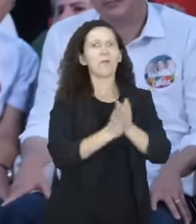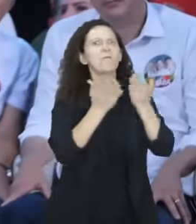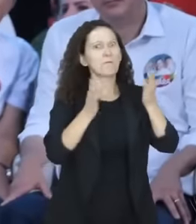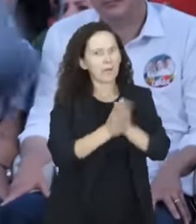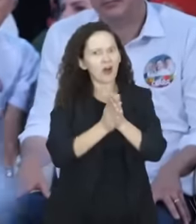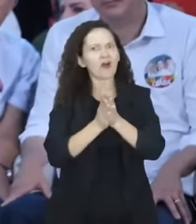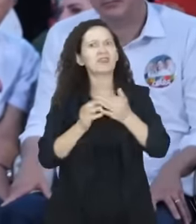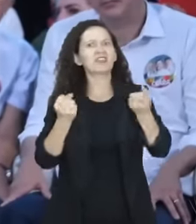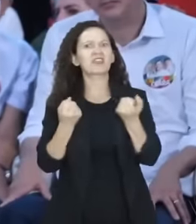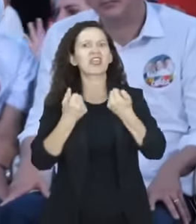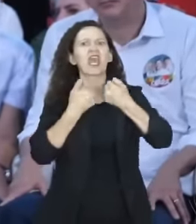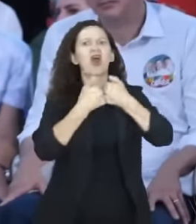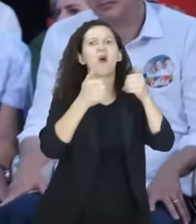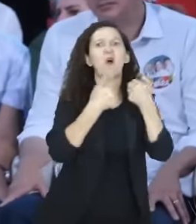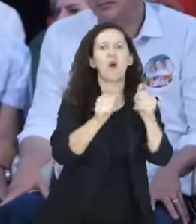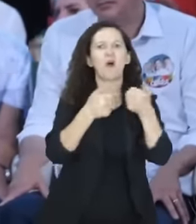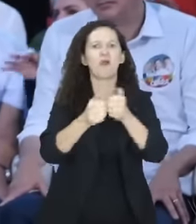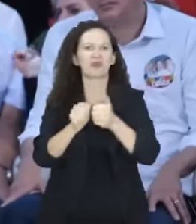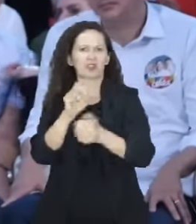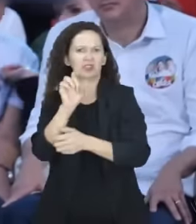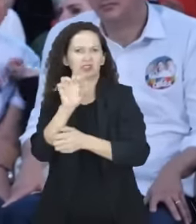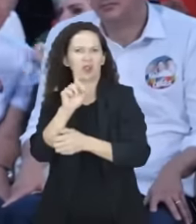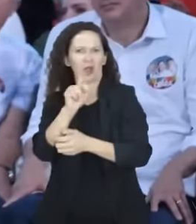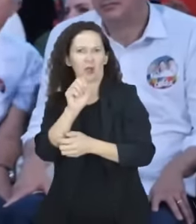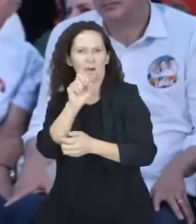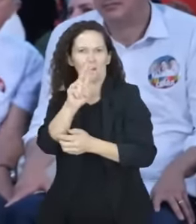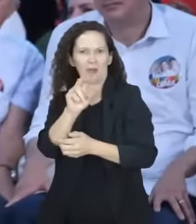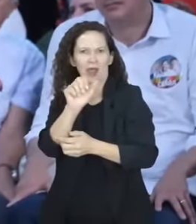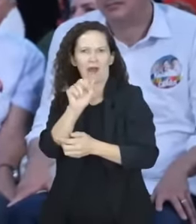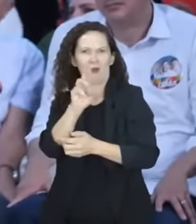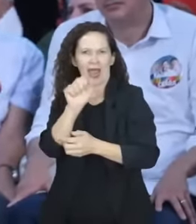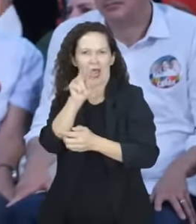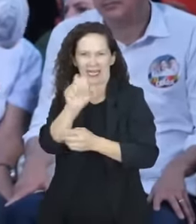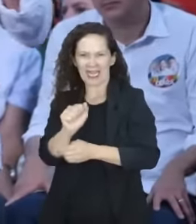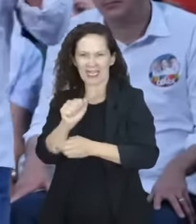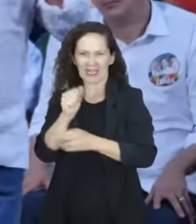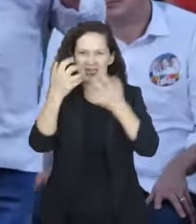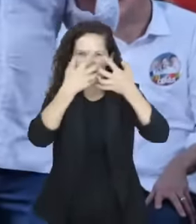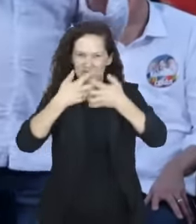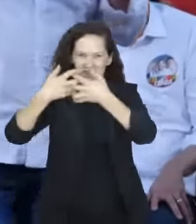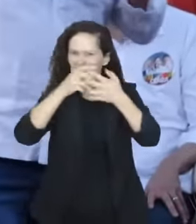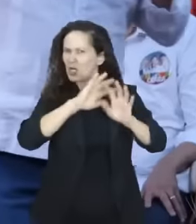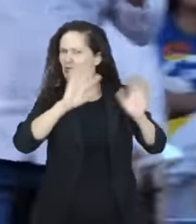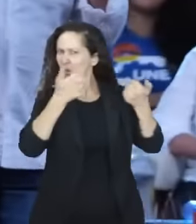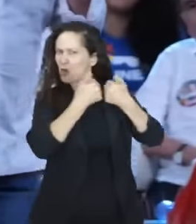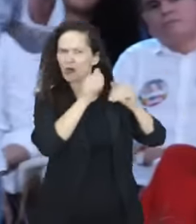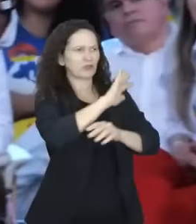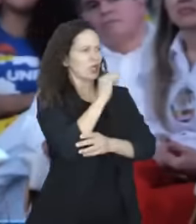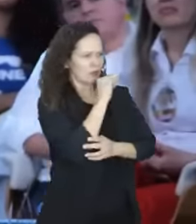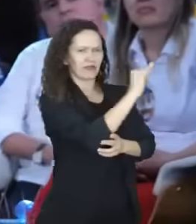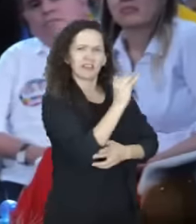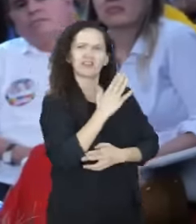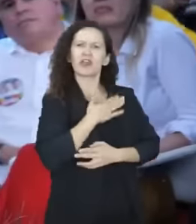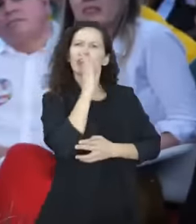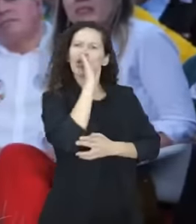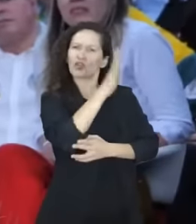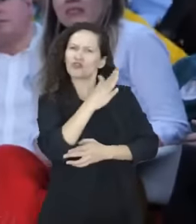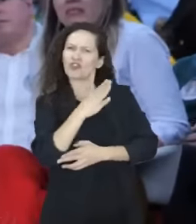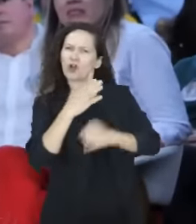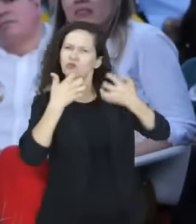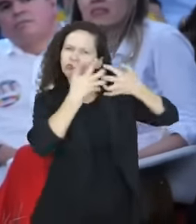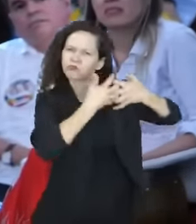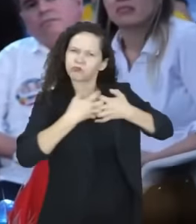Pobre tem que andar de ônibus. Não. Eu digo para eles: eu já andei de pau de arara 13 dias